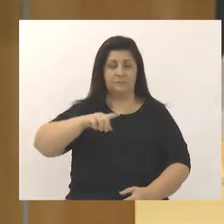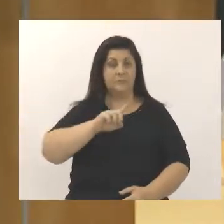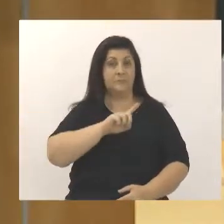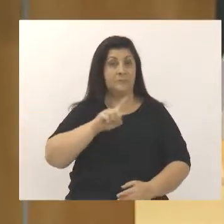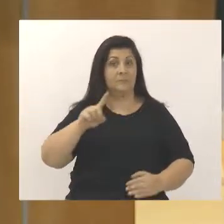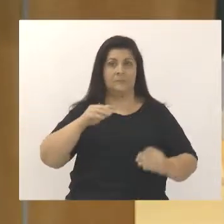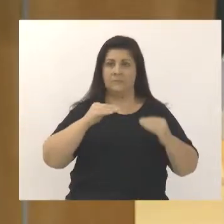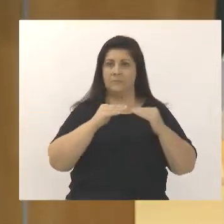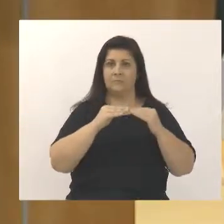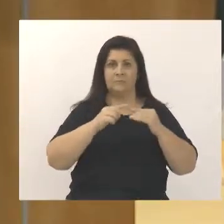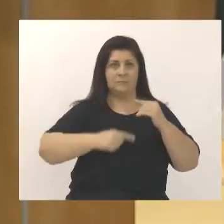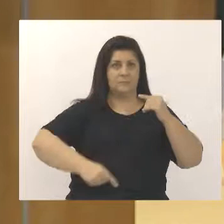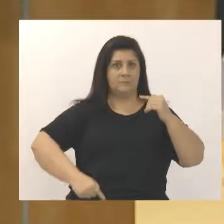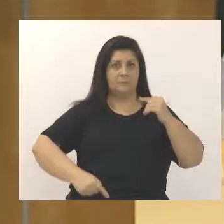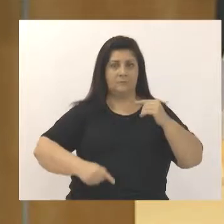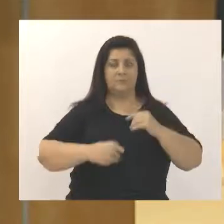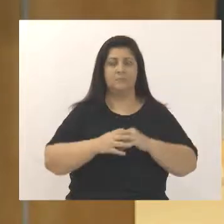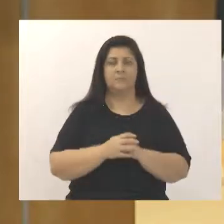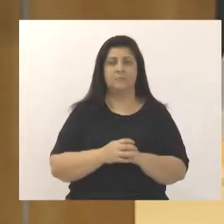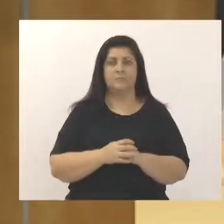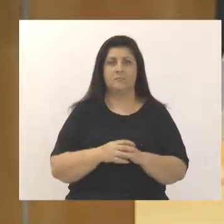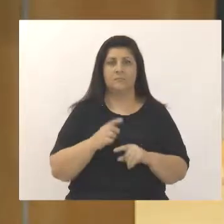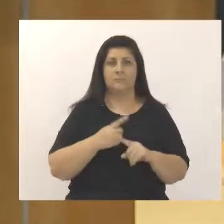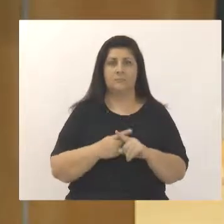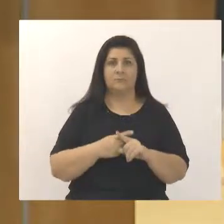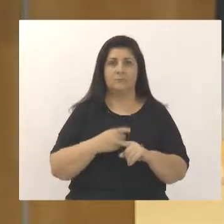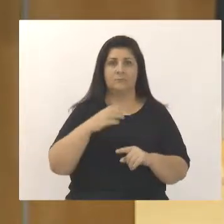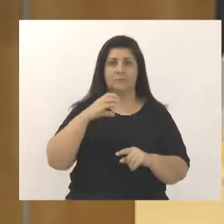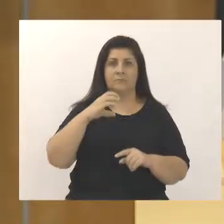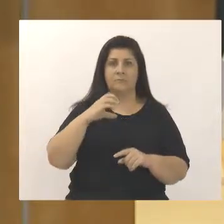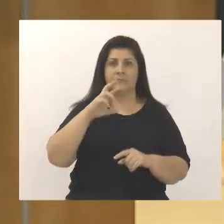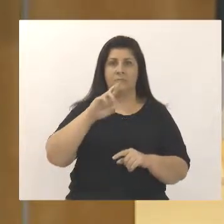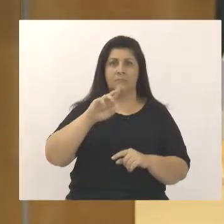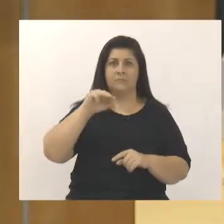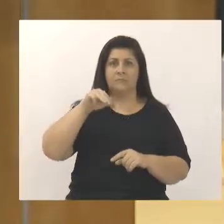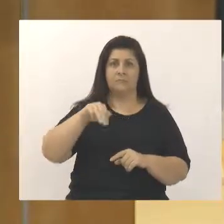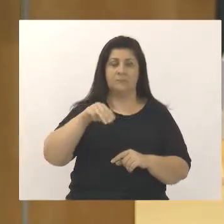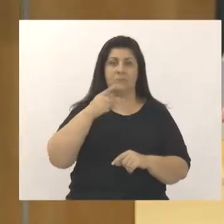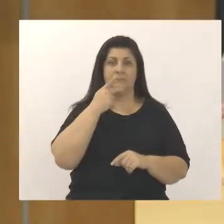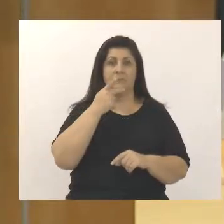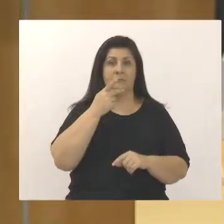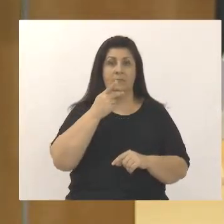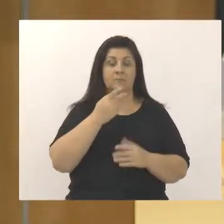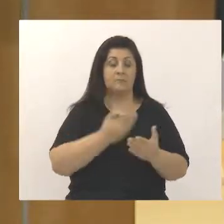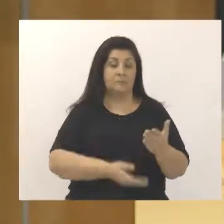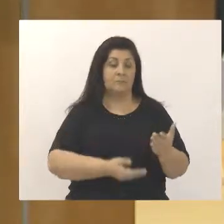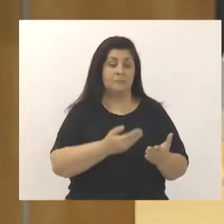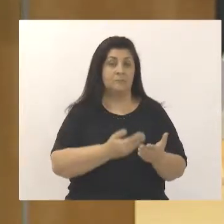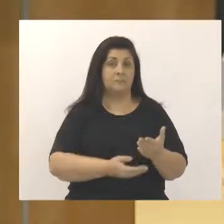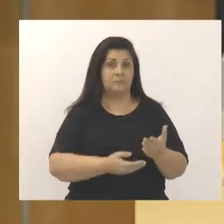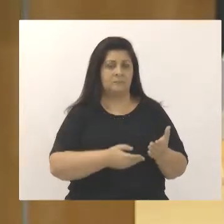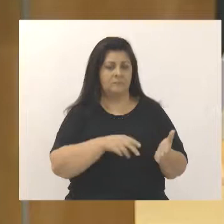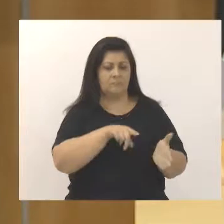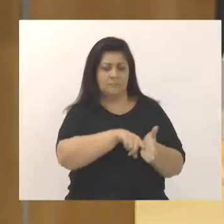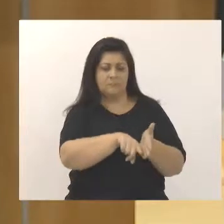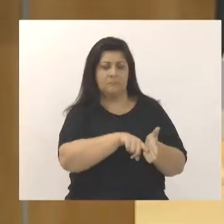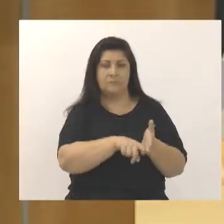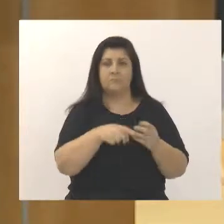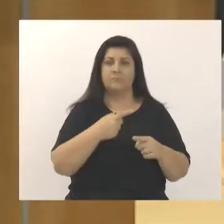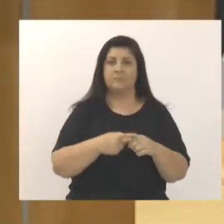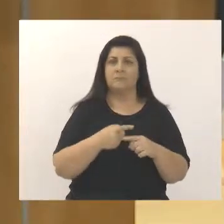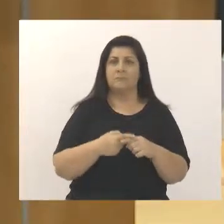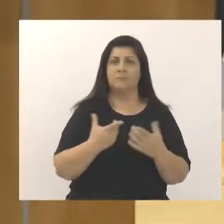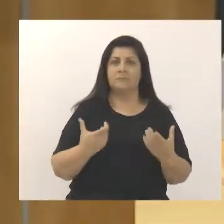evasivas porque o CRM ele se considerou prejudicado em avaliar, porque a Câmara Técnica